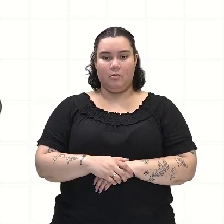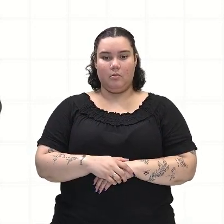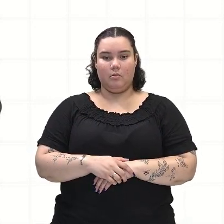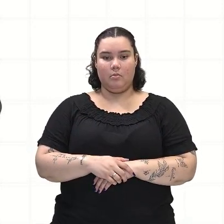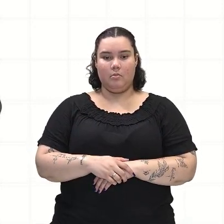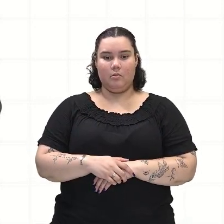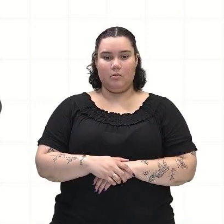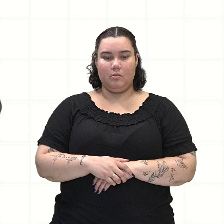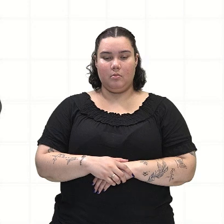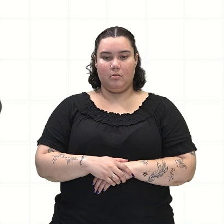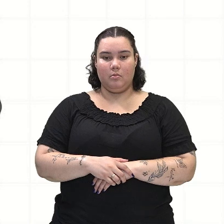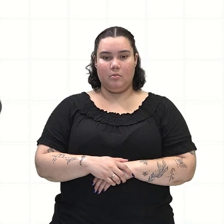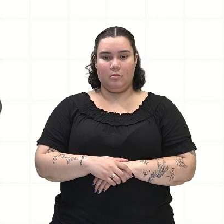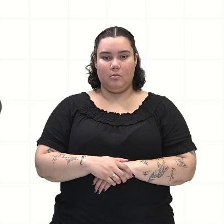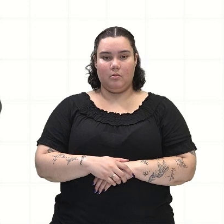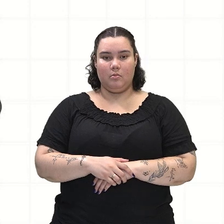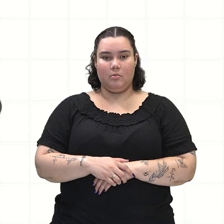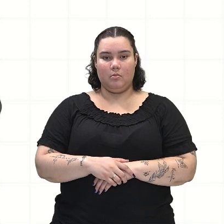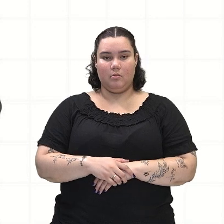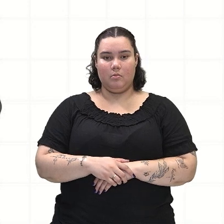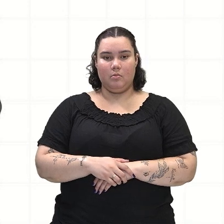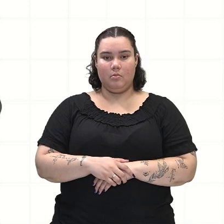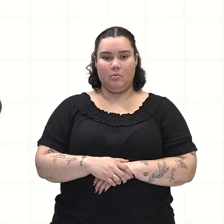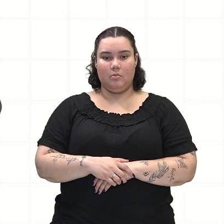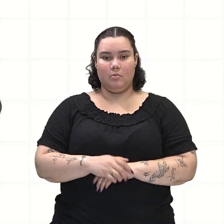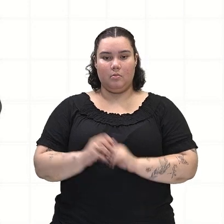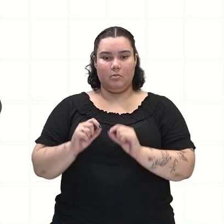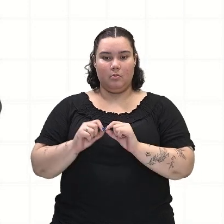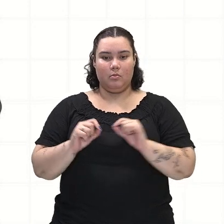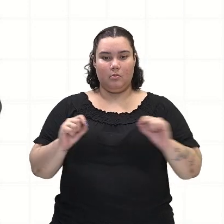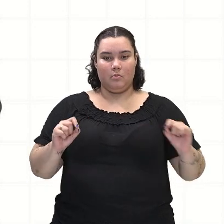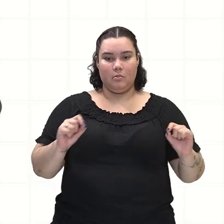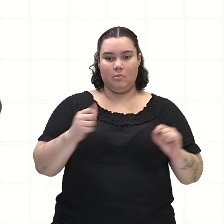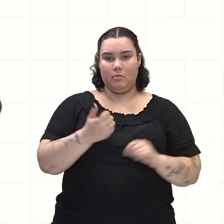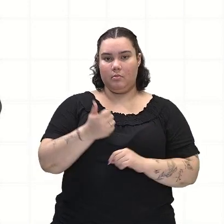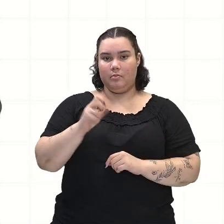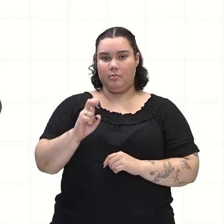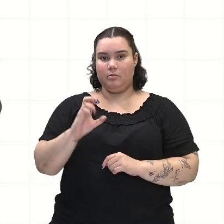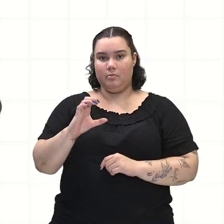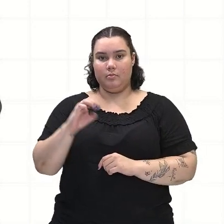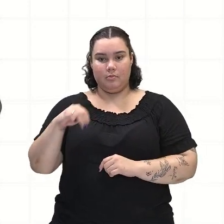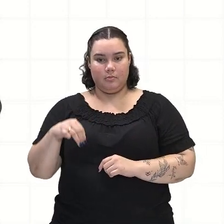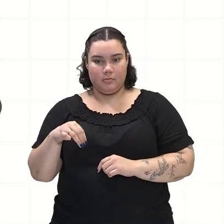20 centímetros. Aqui, de largura, 15 centímetros.